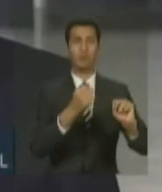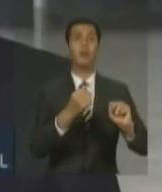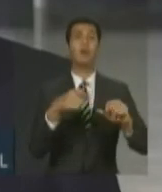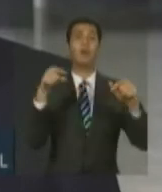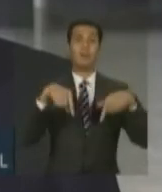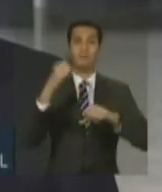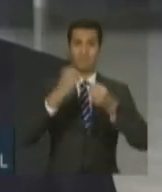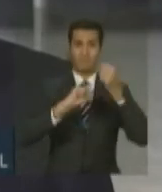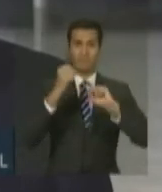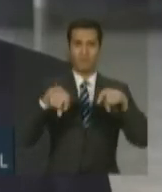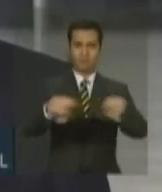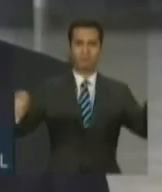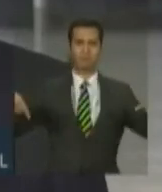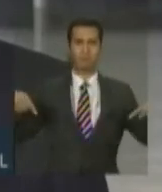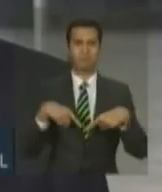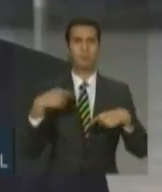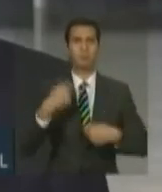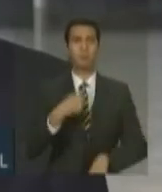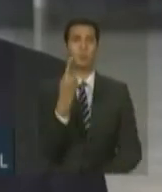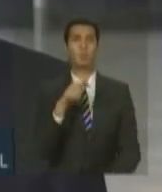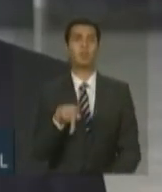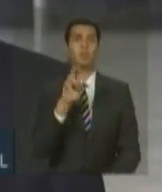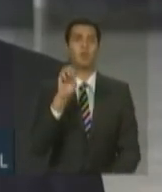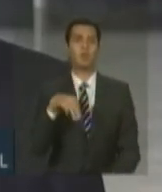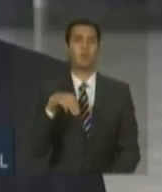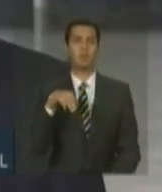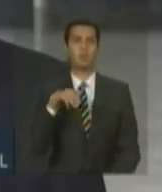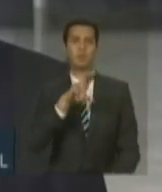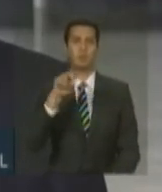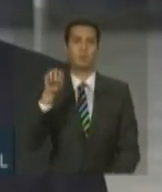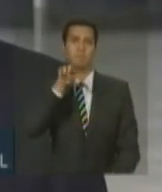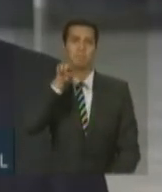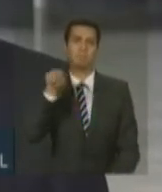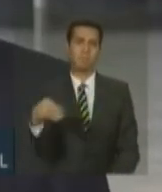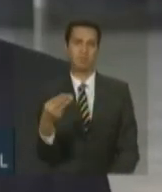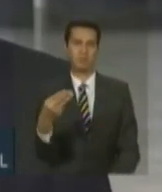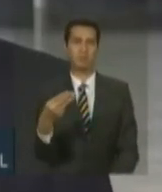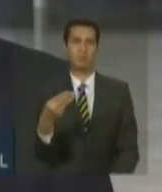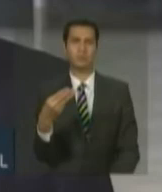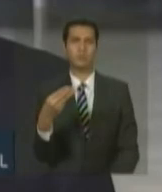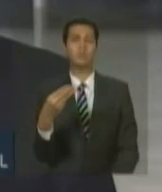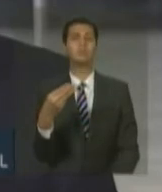por 1,5 km de área construída. Para vocês terem a ideia do tamanho da complexidade.